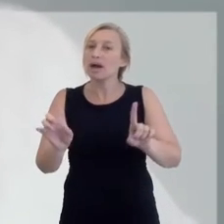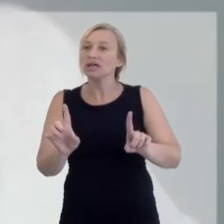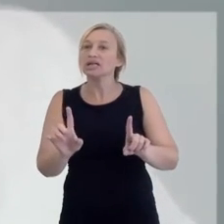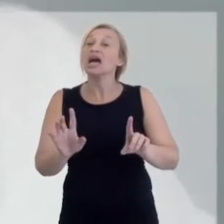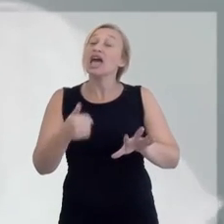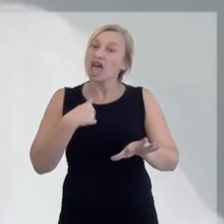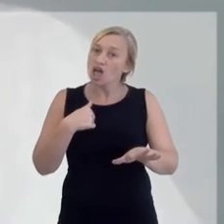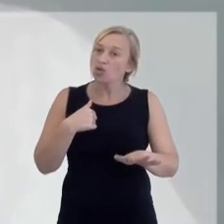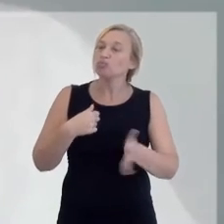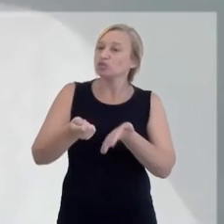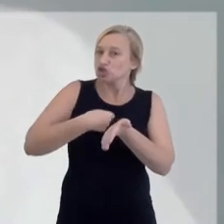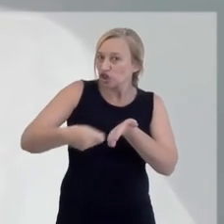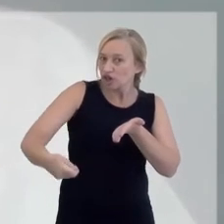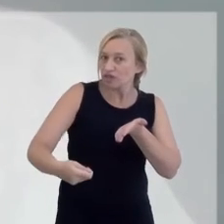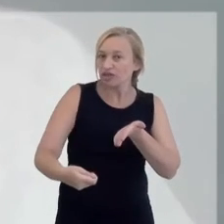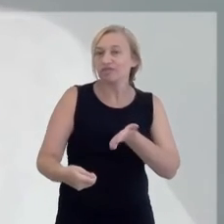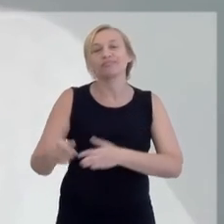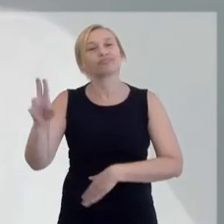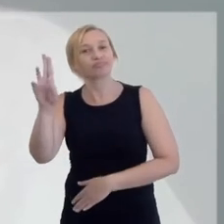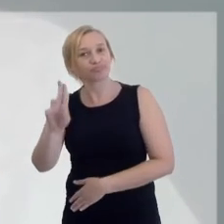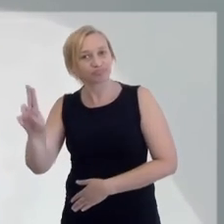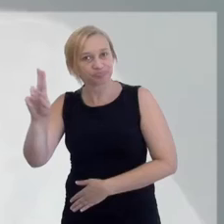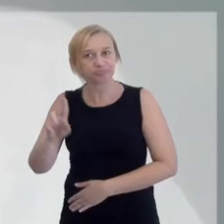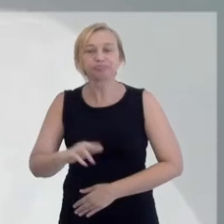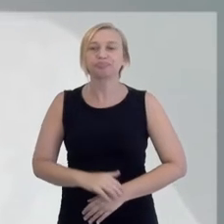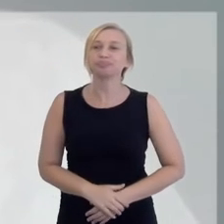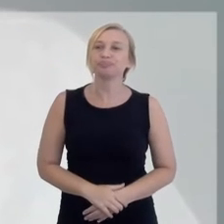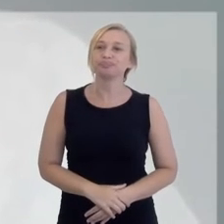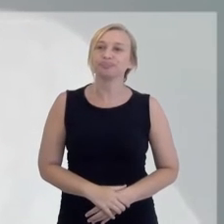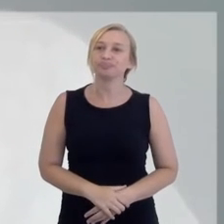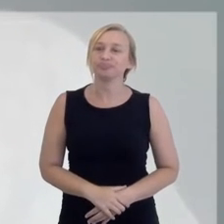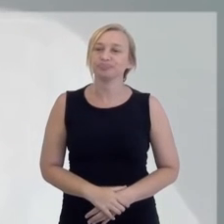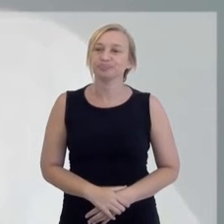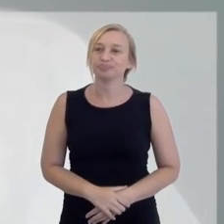racial. E aí eu me inscrevi para fazer o vestibular.